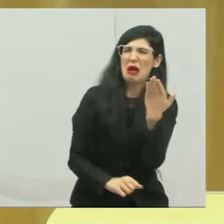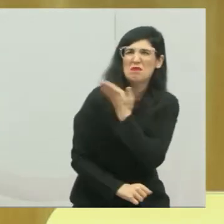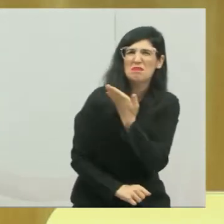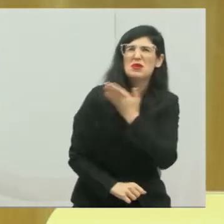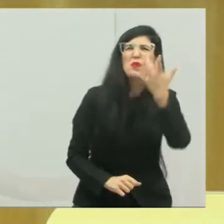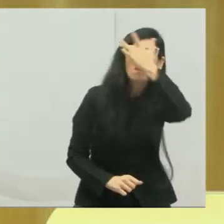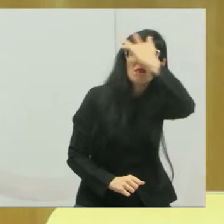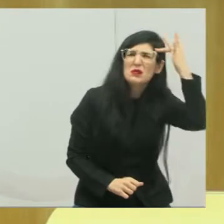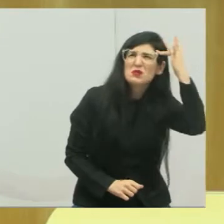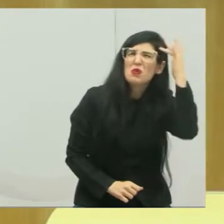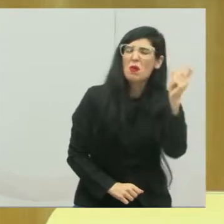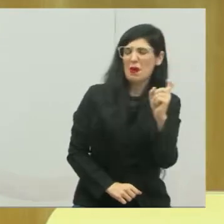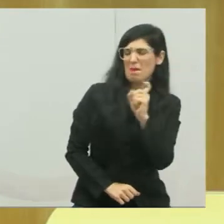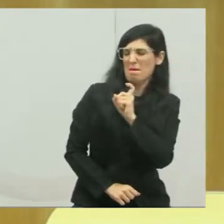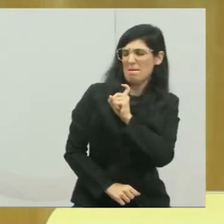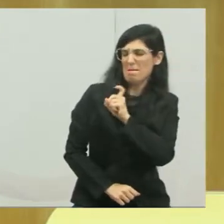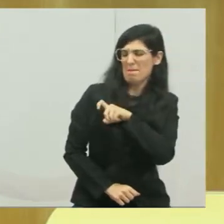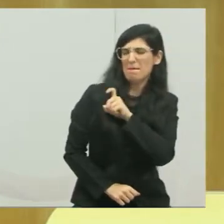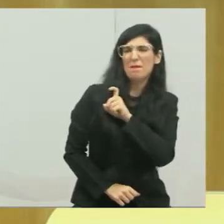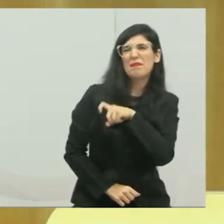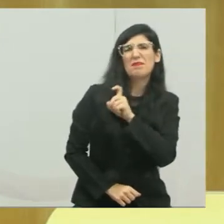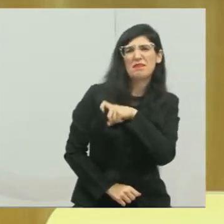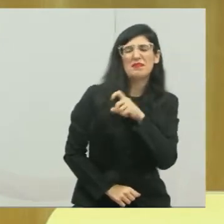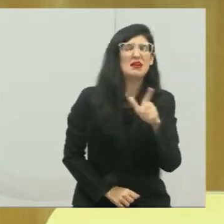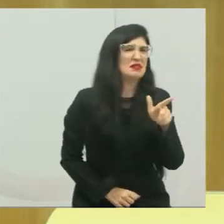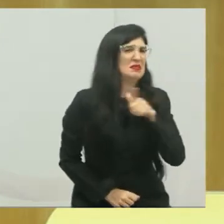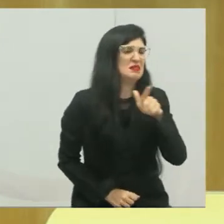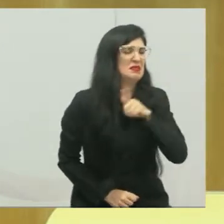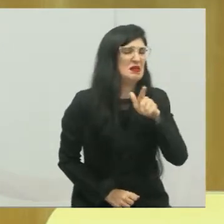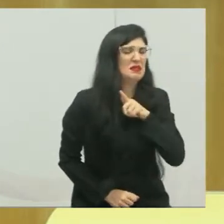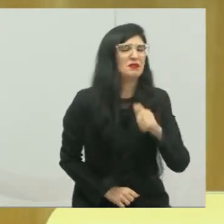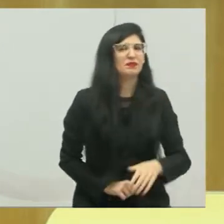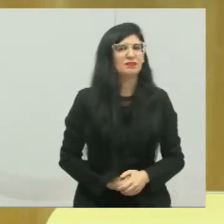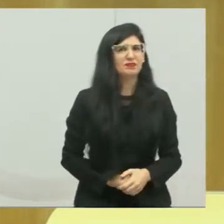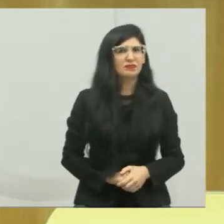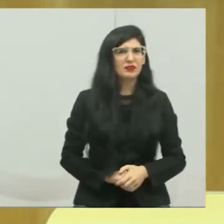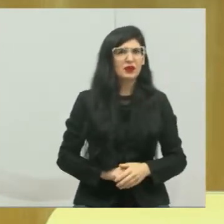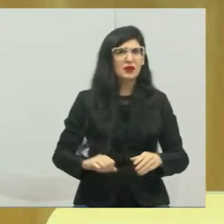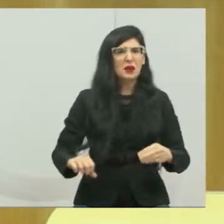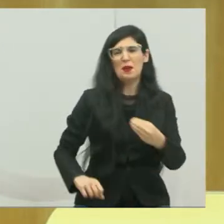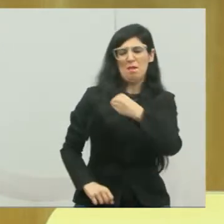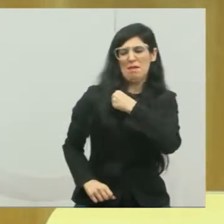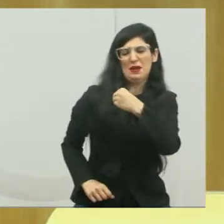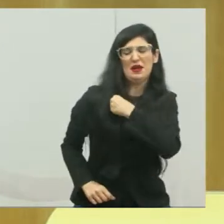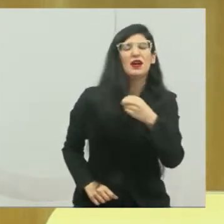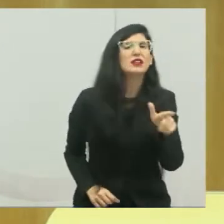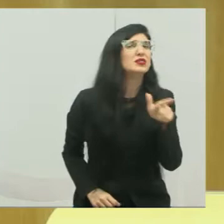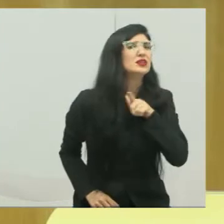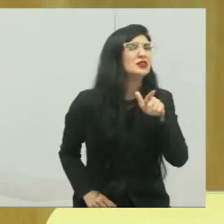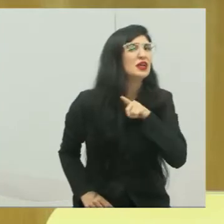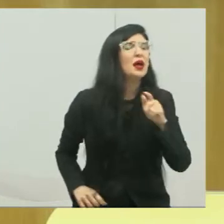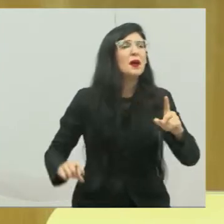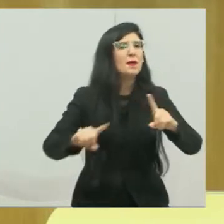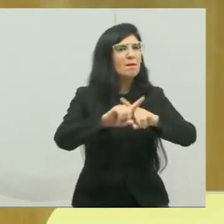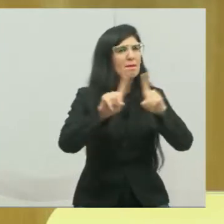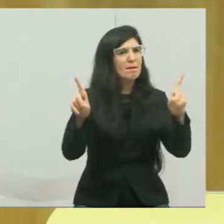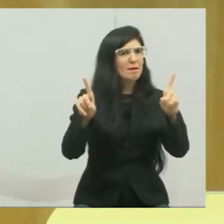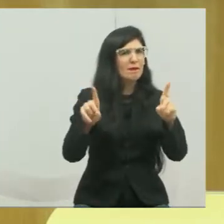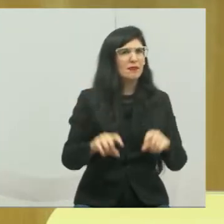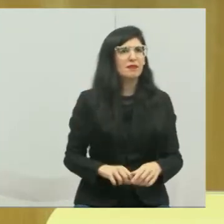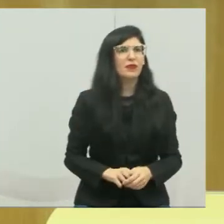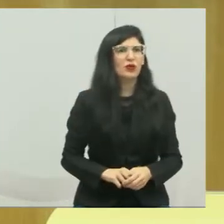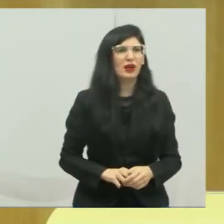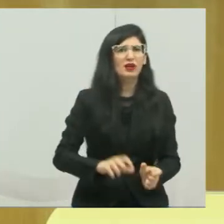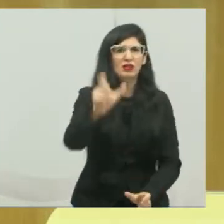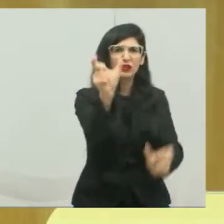pecadores. Mas a sabedoria foi justificada por todos os seus filhos.